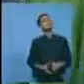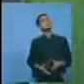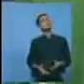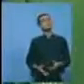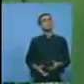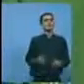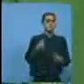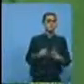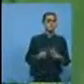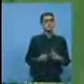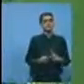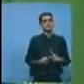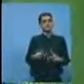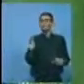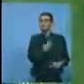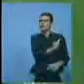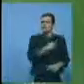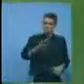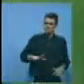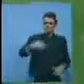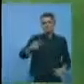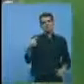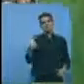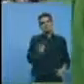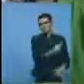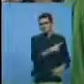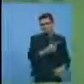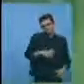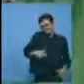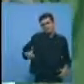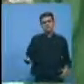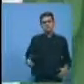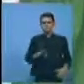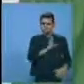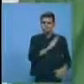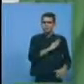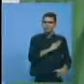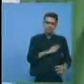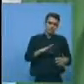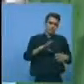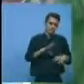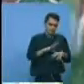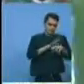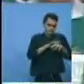quando nós não temos o coração curado, todo o resto, carismas,